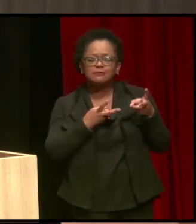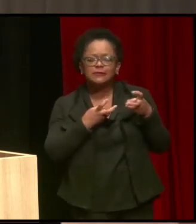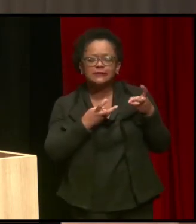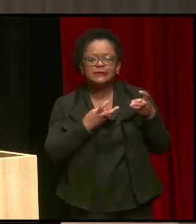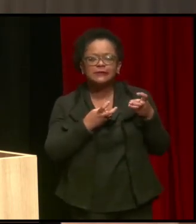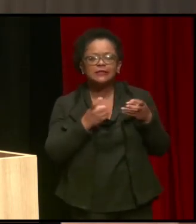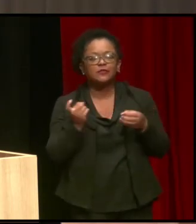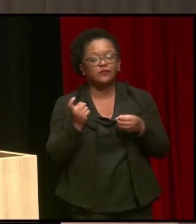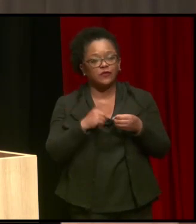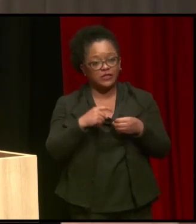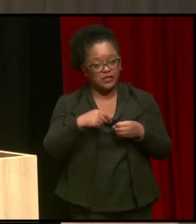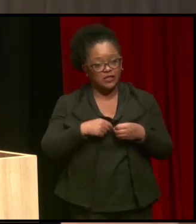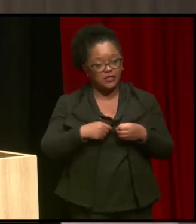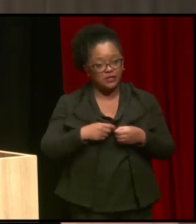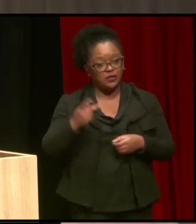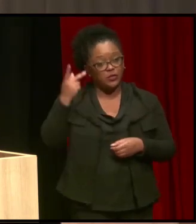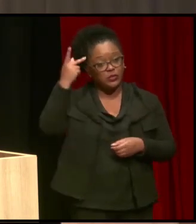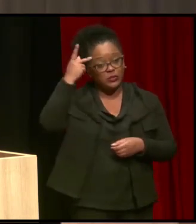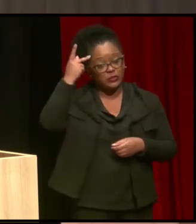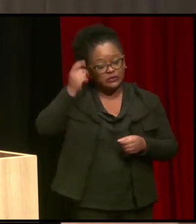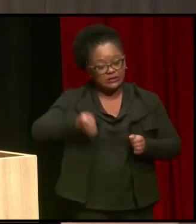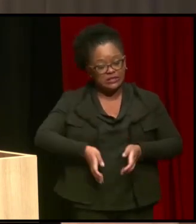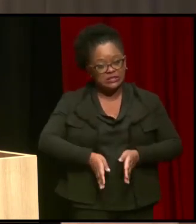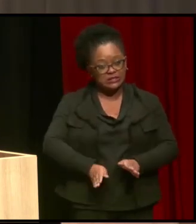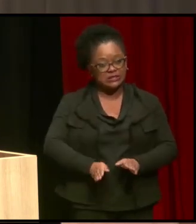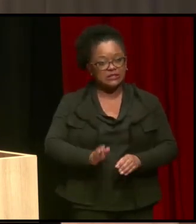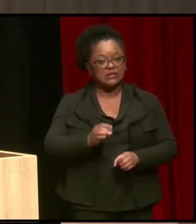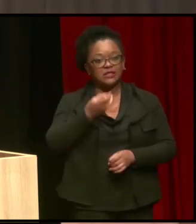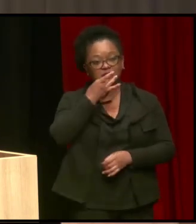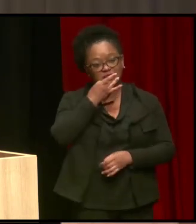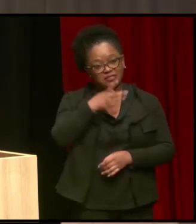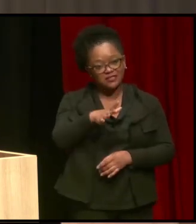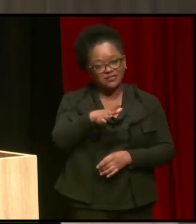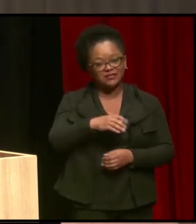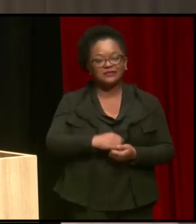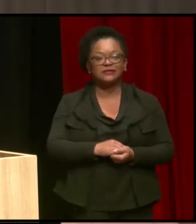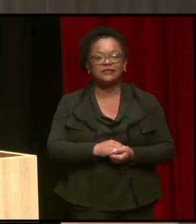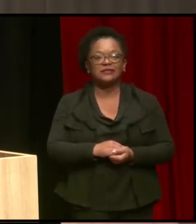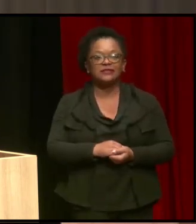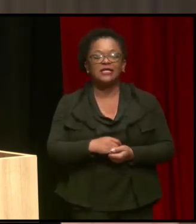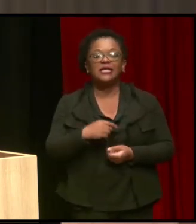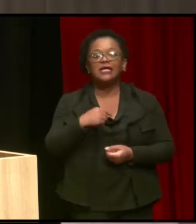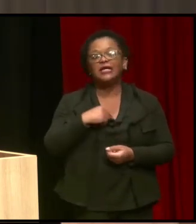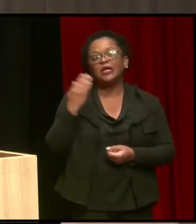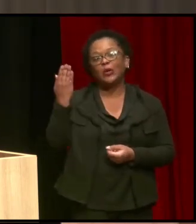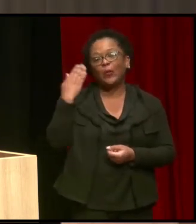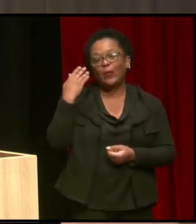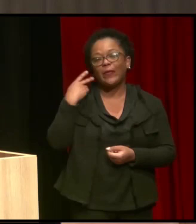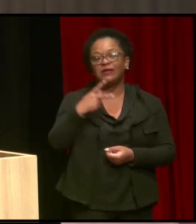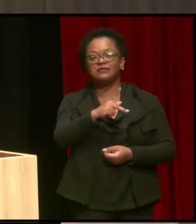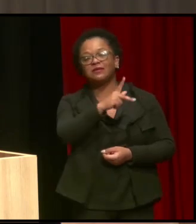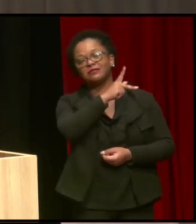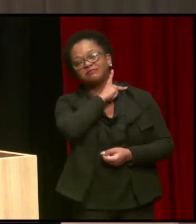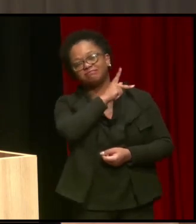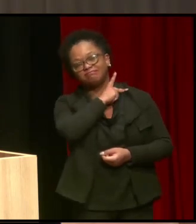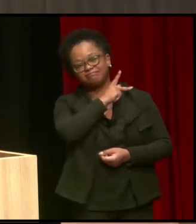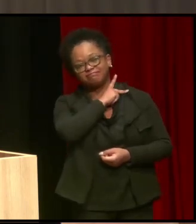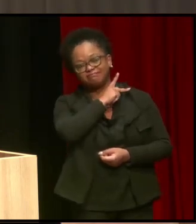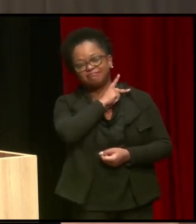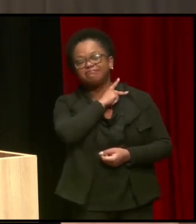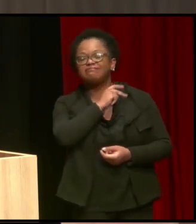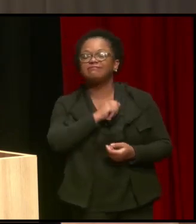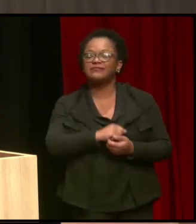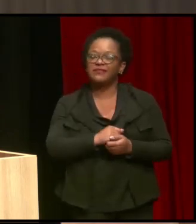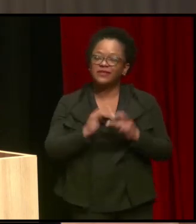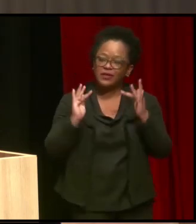eu nasci aqui, eu sou paulista, nasci em Santos. Para quem não sabe, eu era presbiteriano, quer dizer, a Universidade de Mackenzie fala